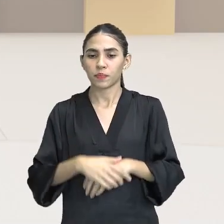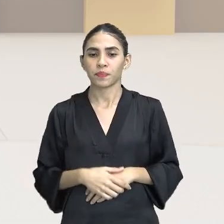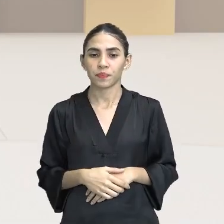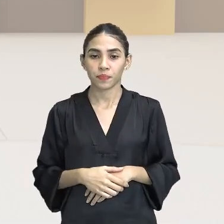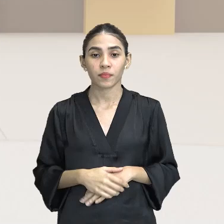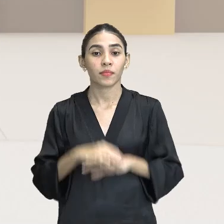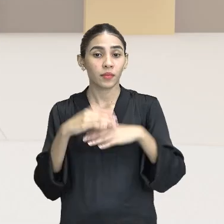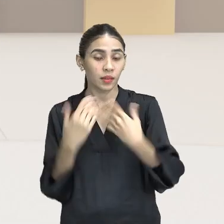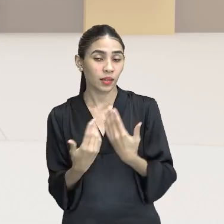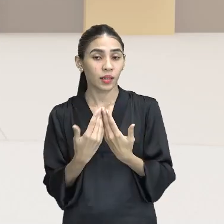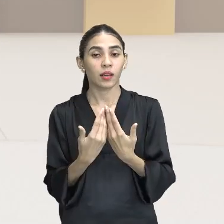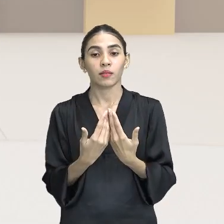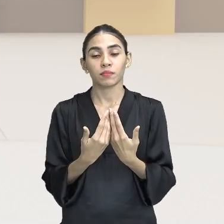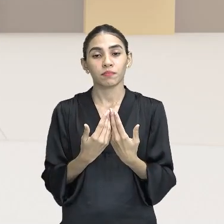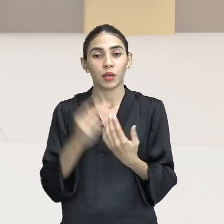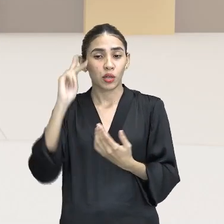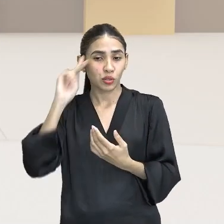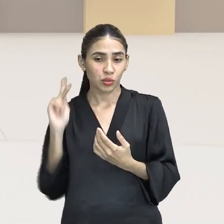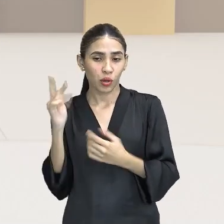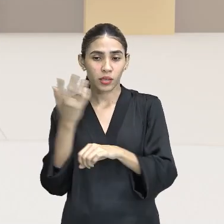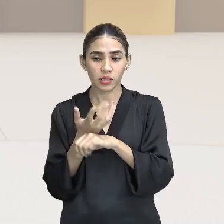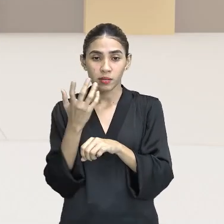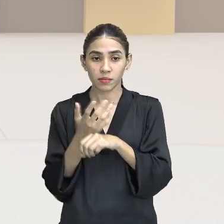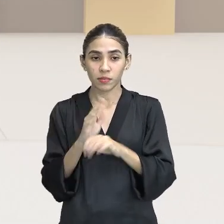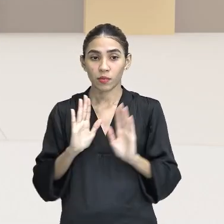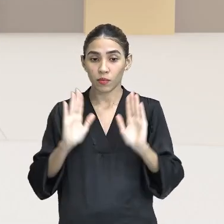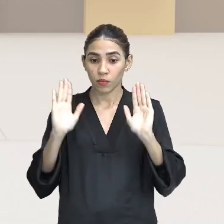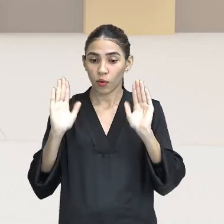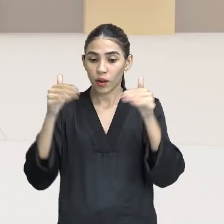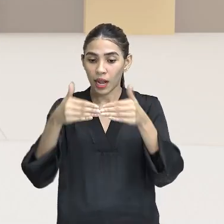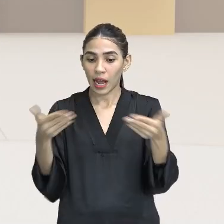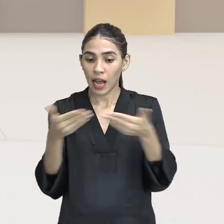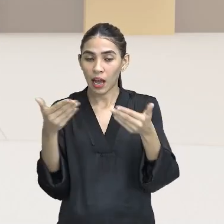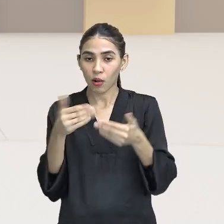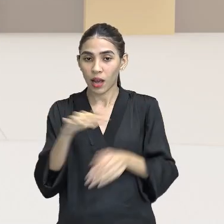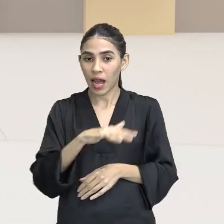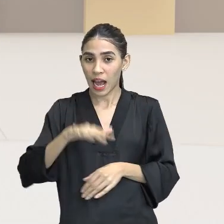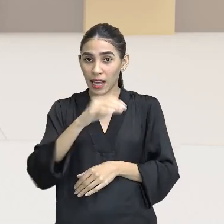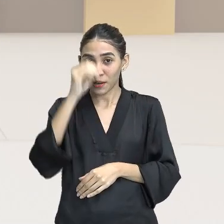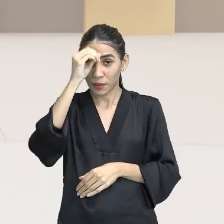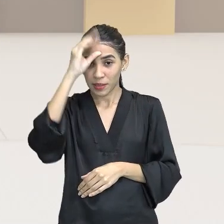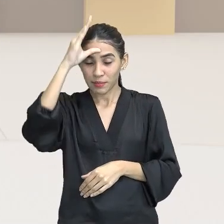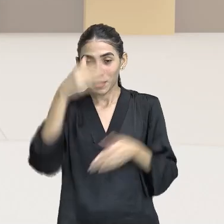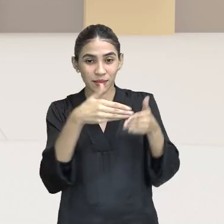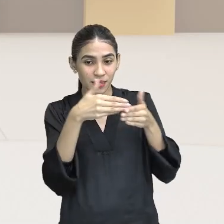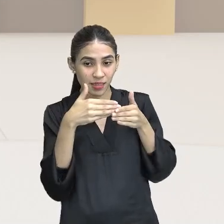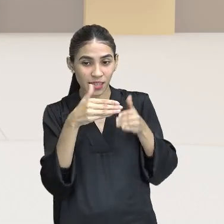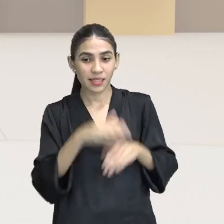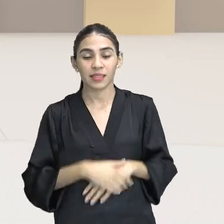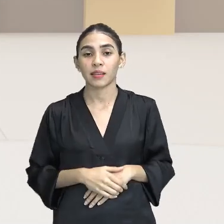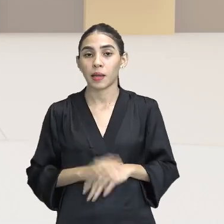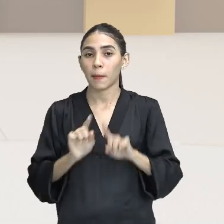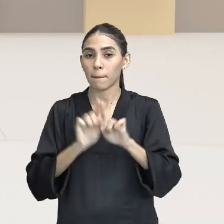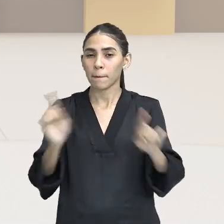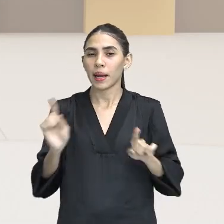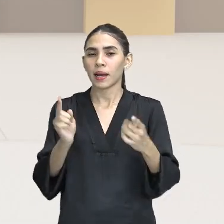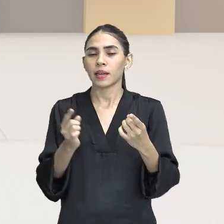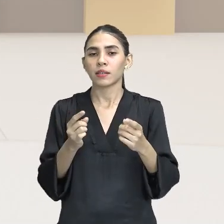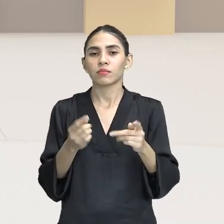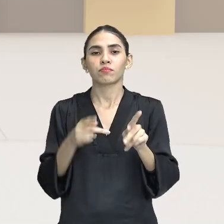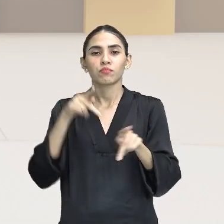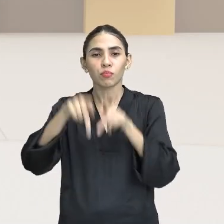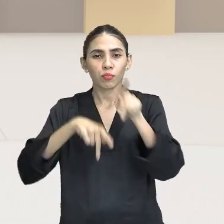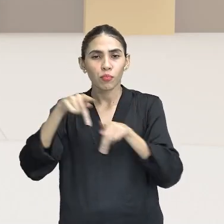Isso, já que a gente tá falando um pouquinho de história, vamos adentrar um pouquinho aqui no meu campo de conhecimento. Pronto. Dá licença, vamos lá, vamos lá. Mas só pra gente fazer um adendo, quem são os